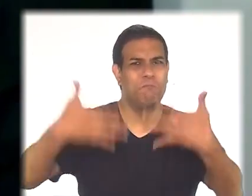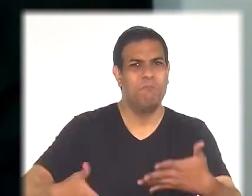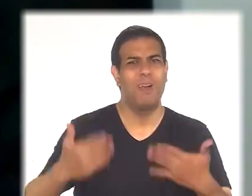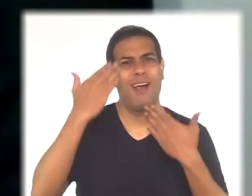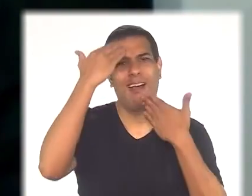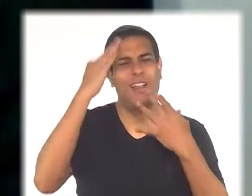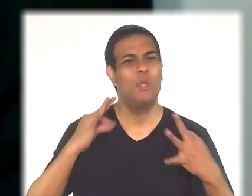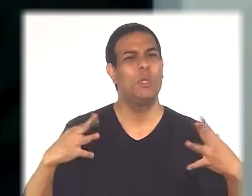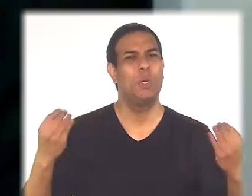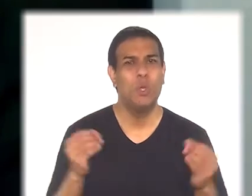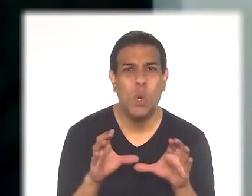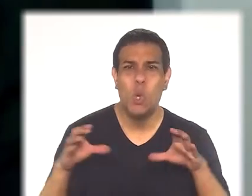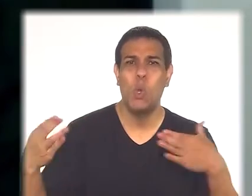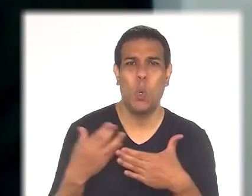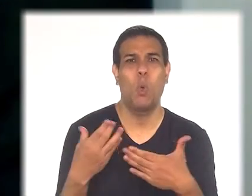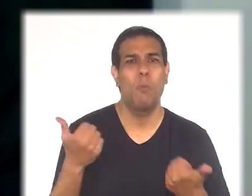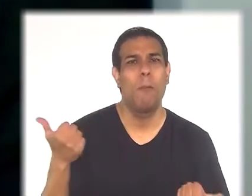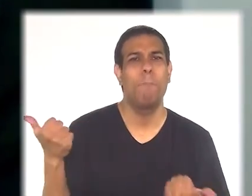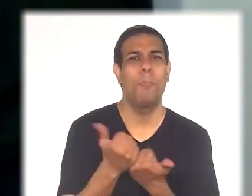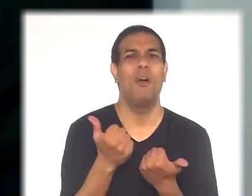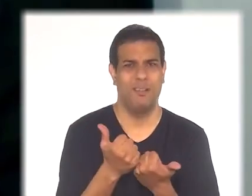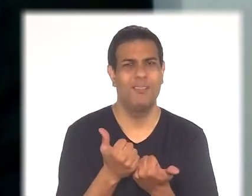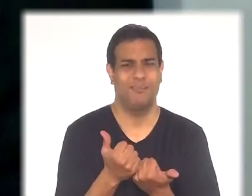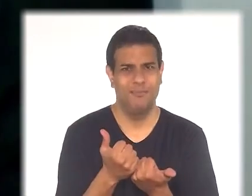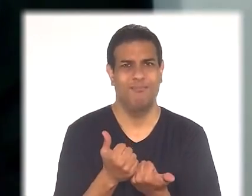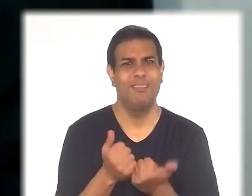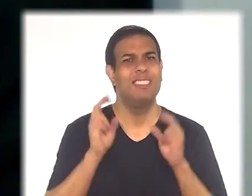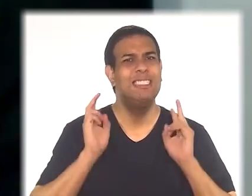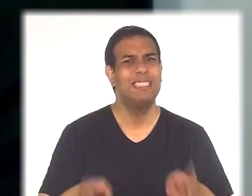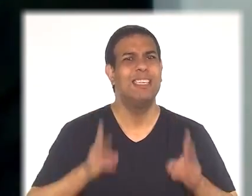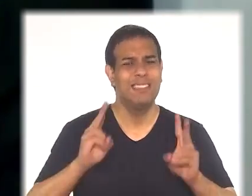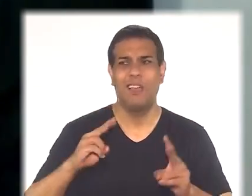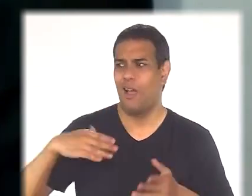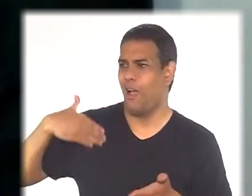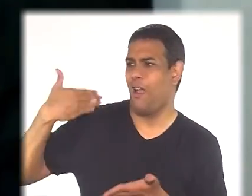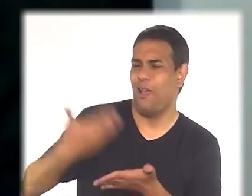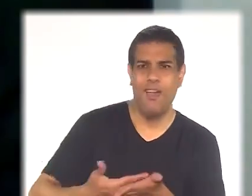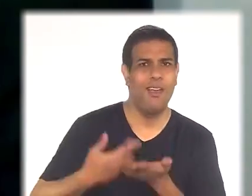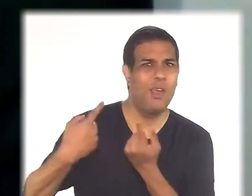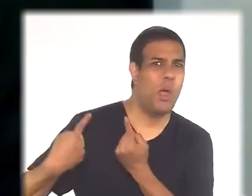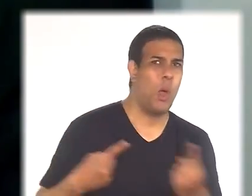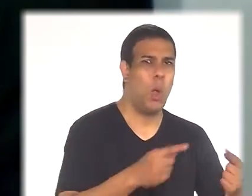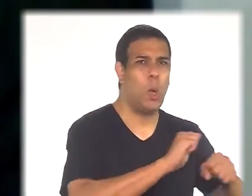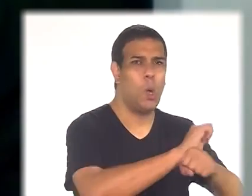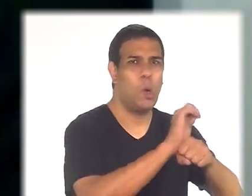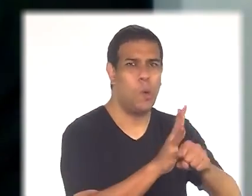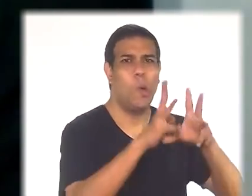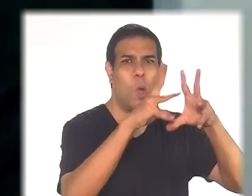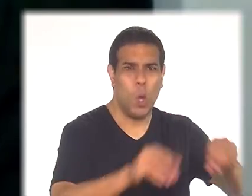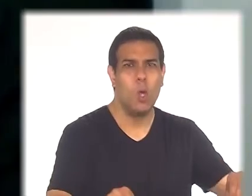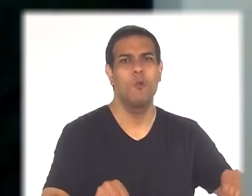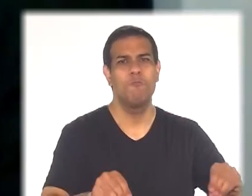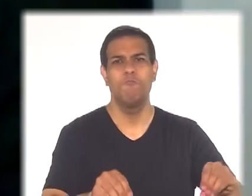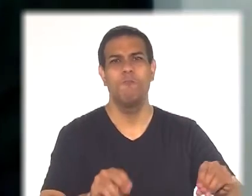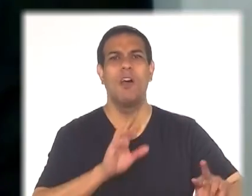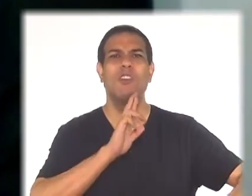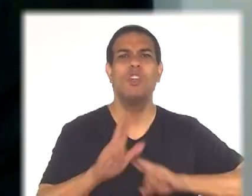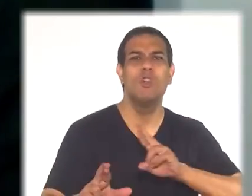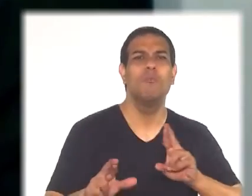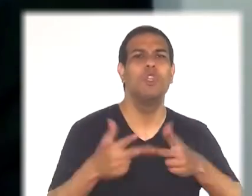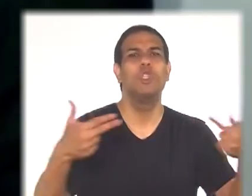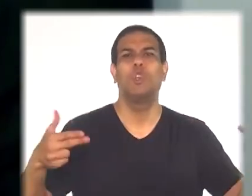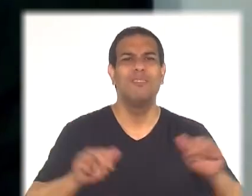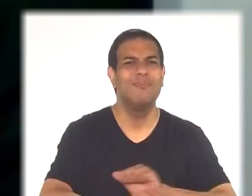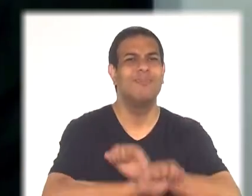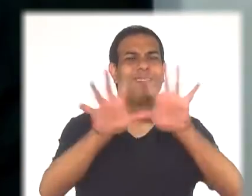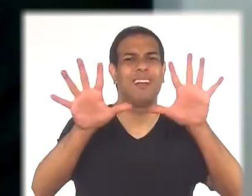nisso, né? Eu acho que aí vale a pena agradecer a todos os colaboradores da Fiocruz que têm dado, durante o enfrentamento da pandemia, uma